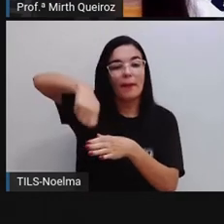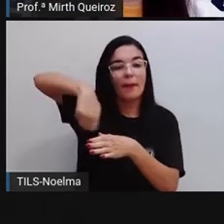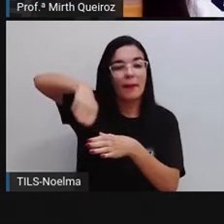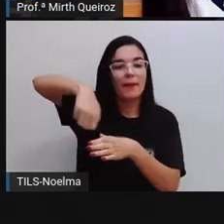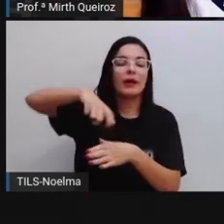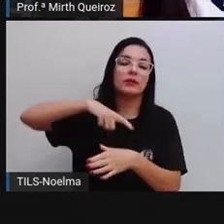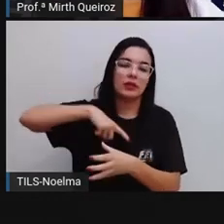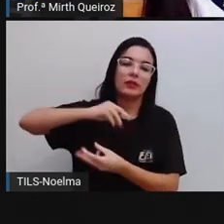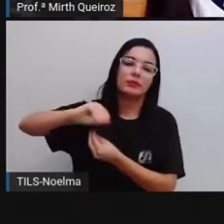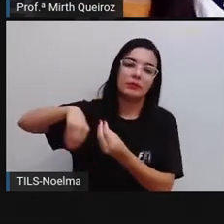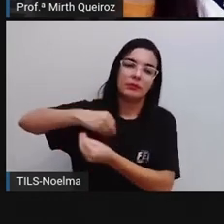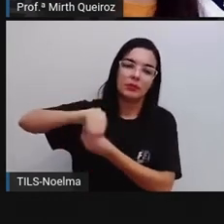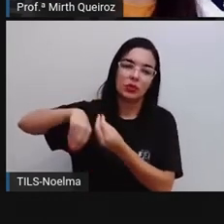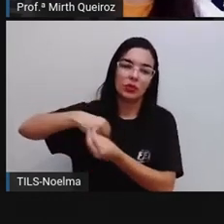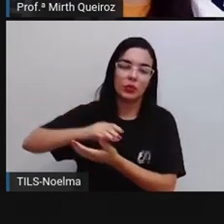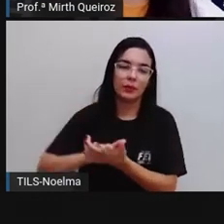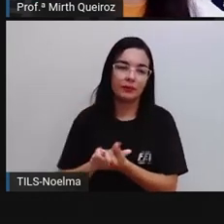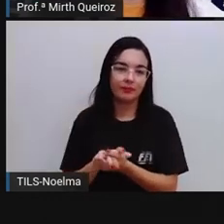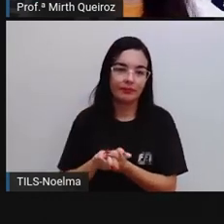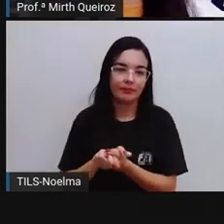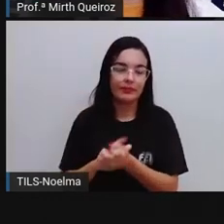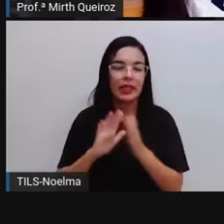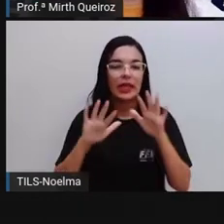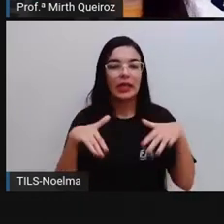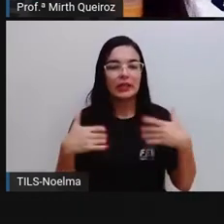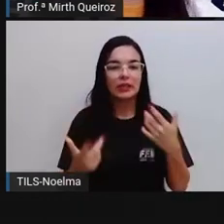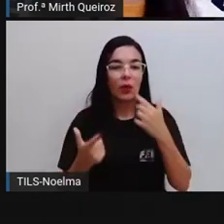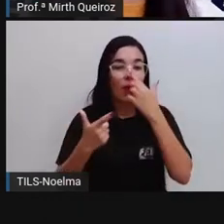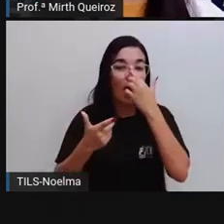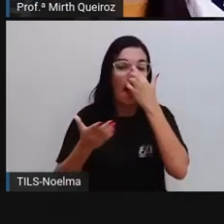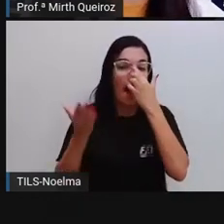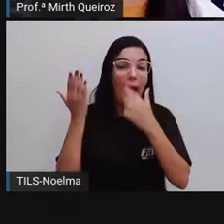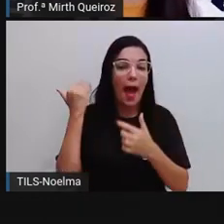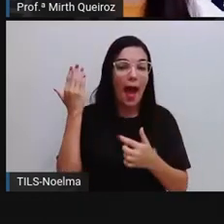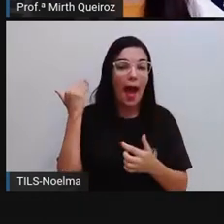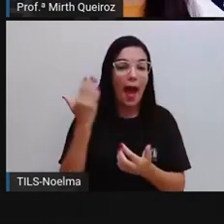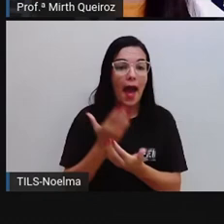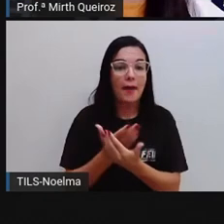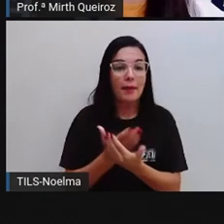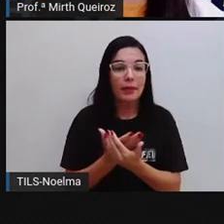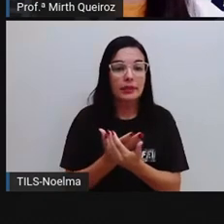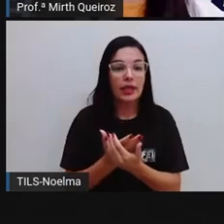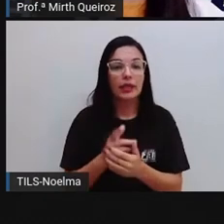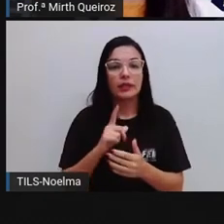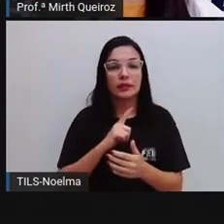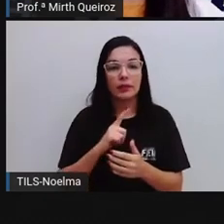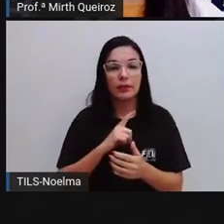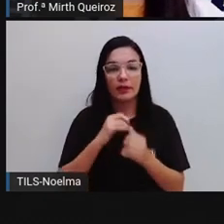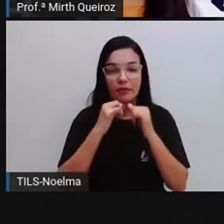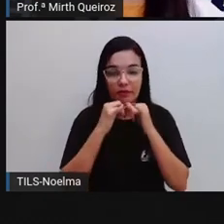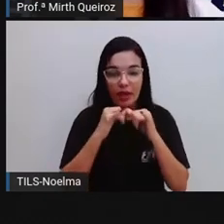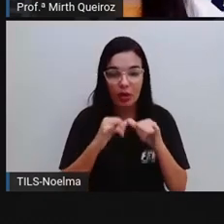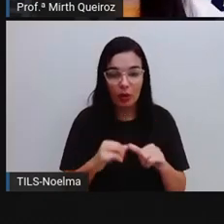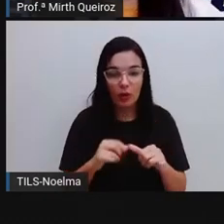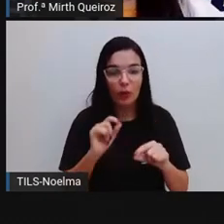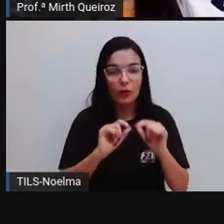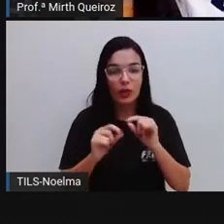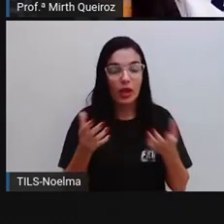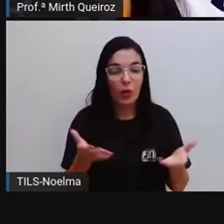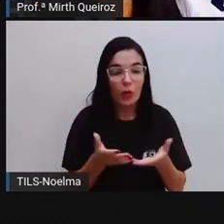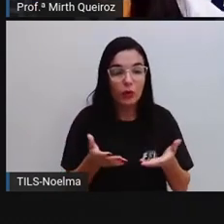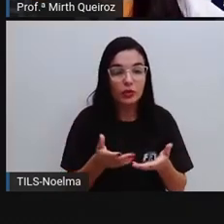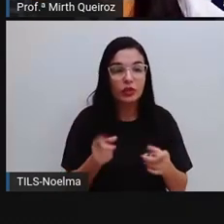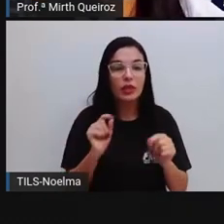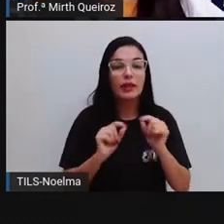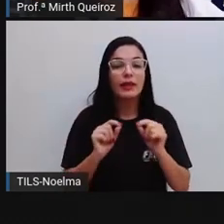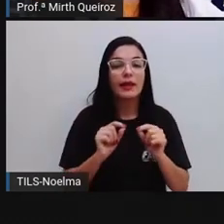mistura. Como eu disse para vocês na outra aula, e a gente enfatizou mais um pouquinho sobre isso hoje,